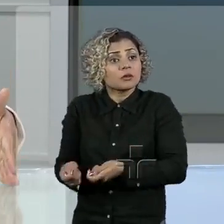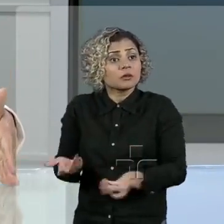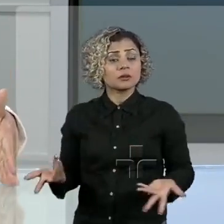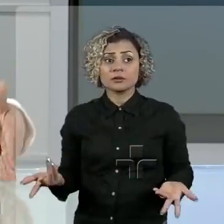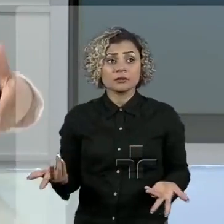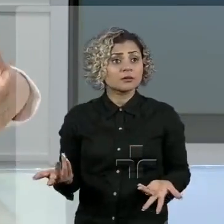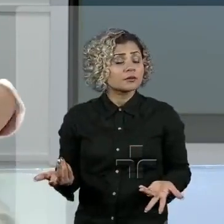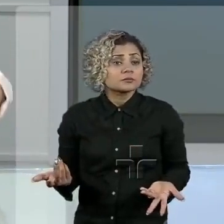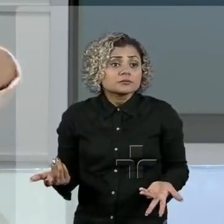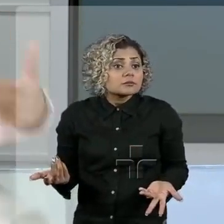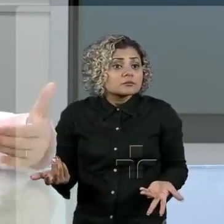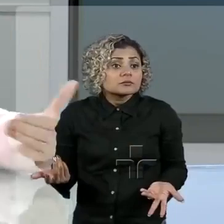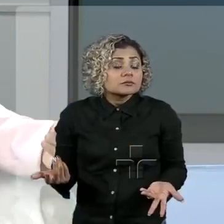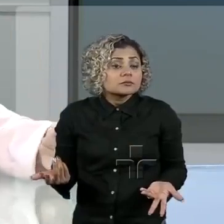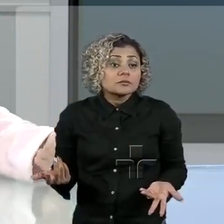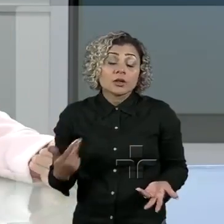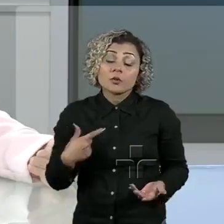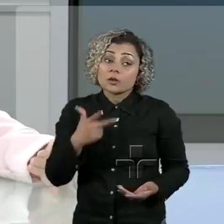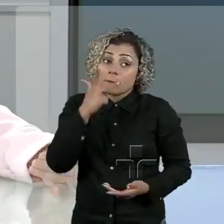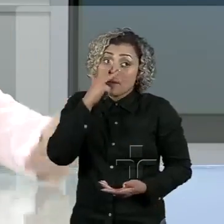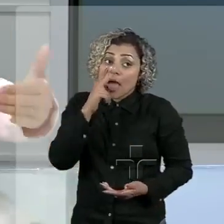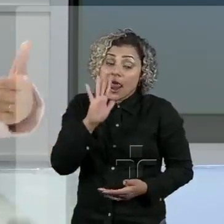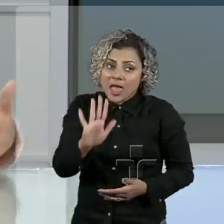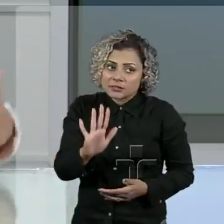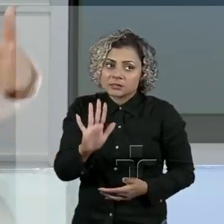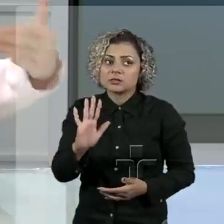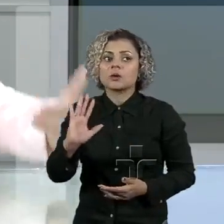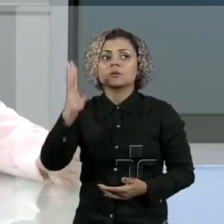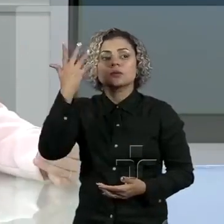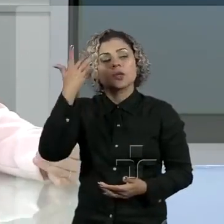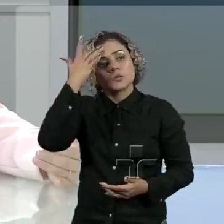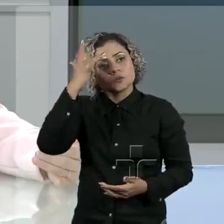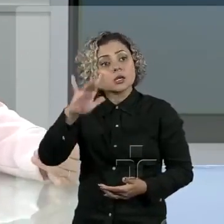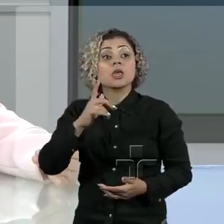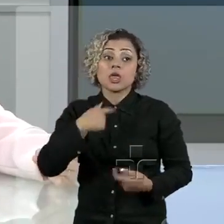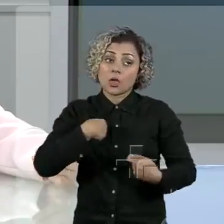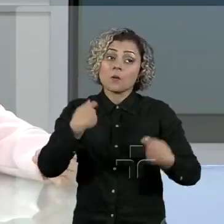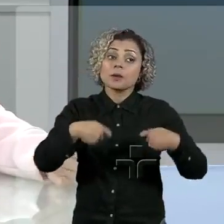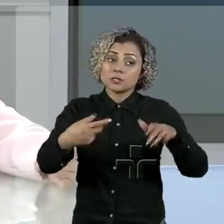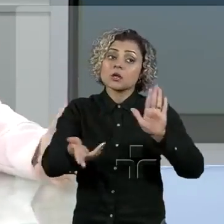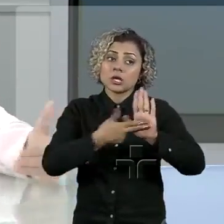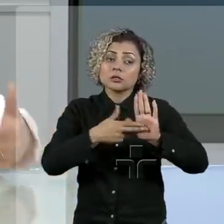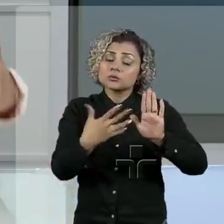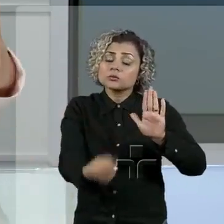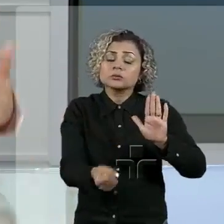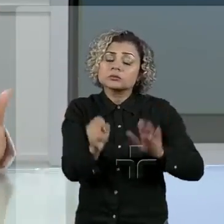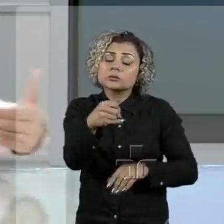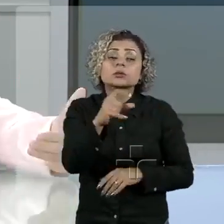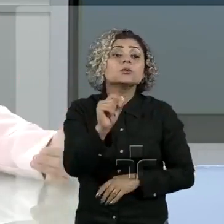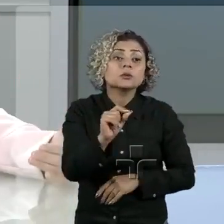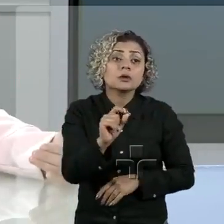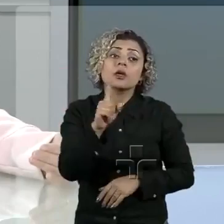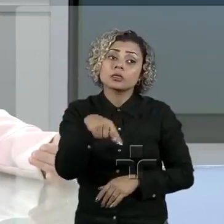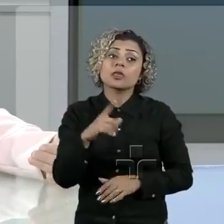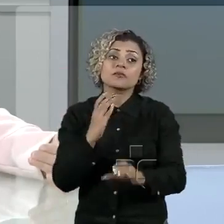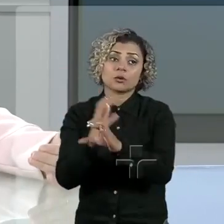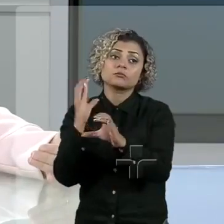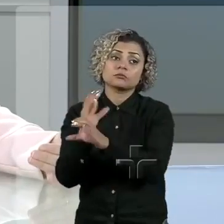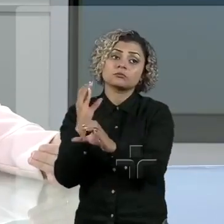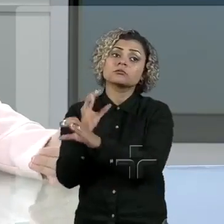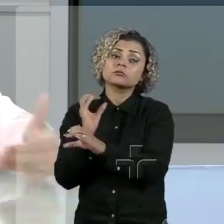Então, assim, o que pode ter ocorrido, e nisso eu tenho que reconhecer, foi uma falha na